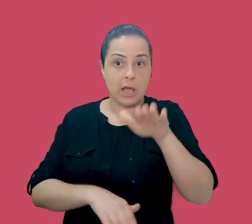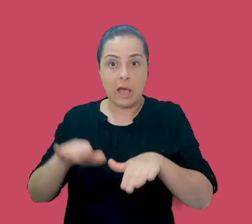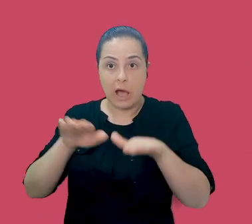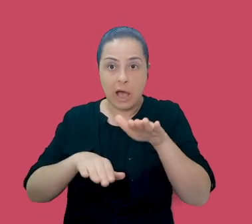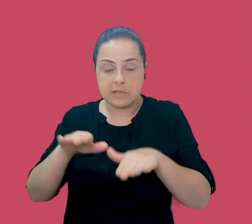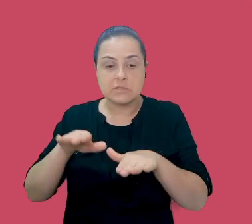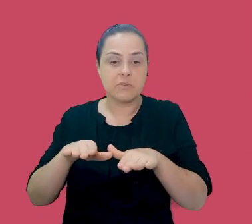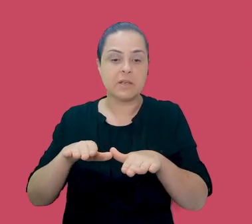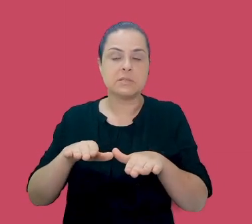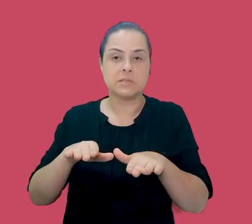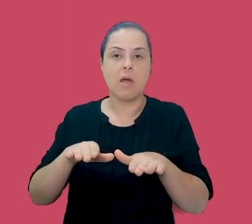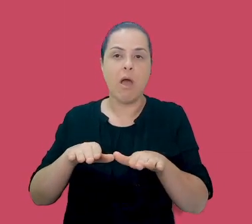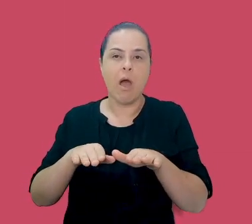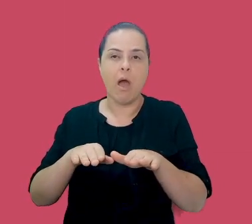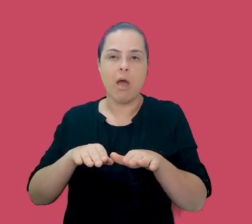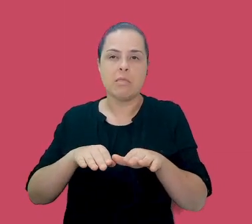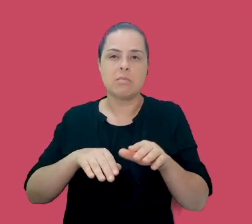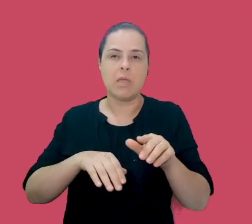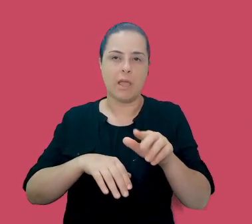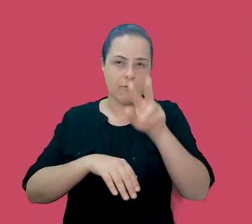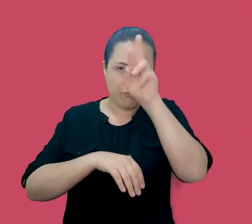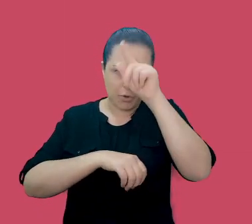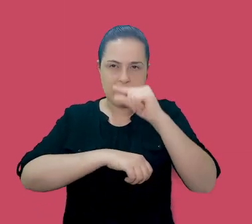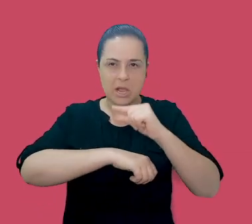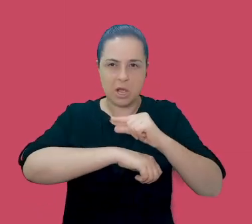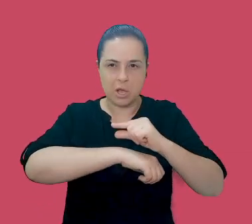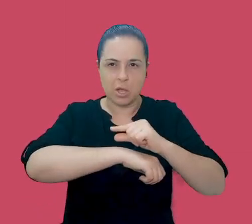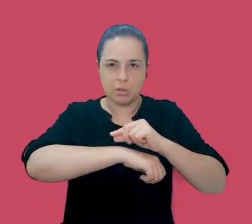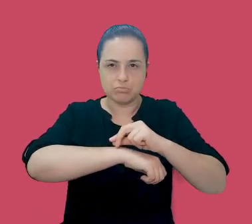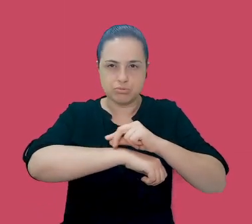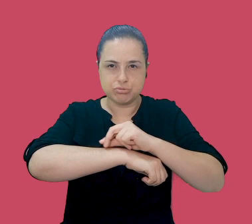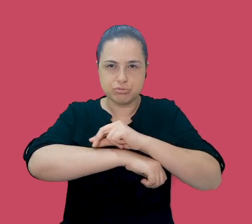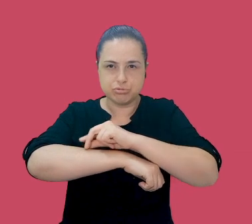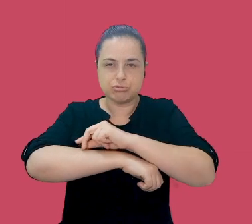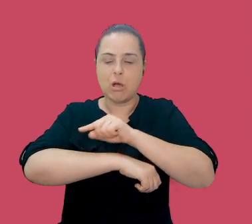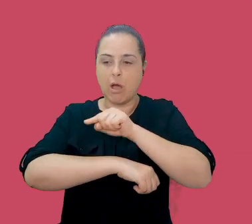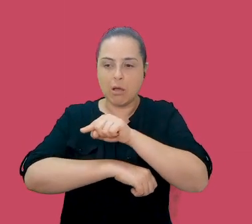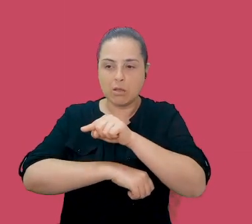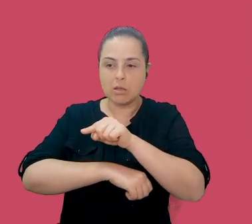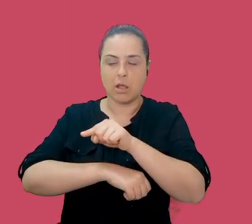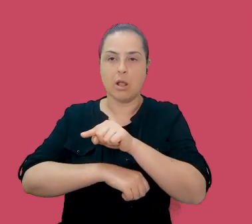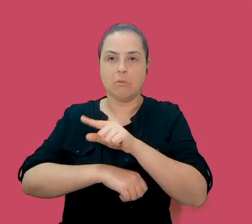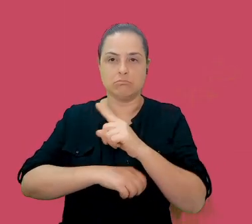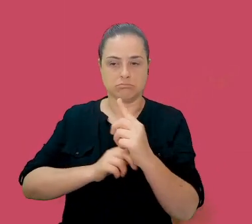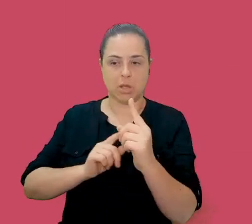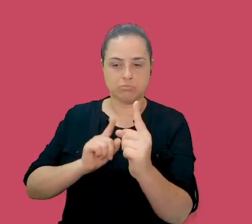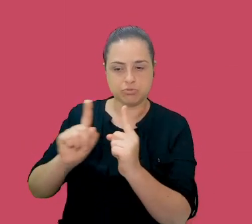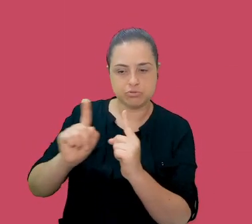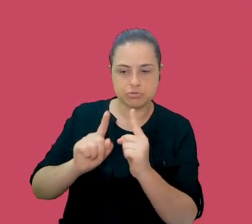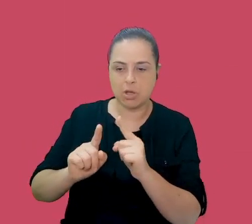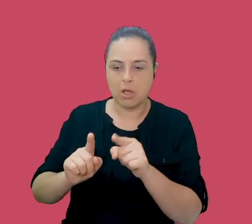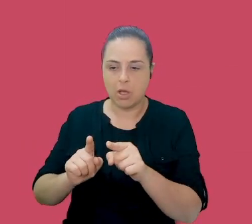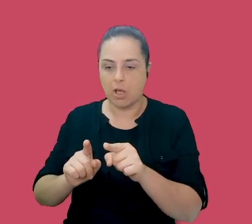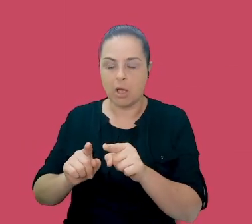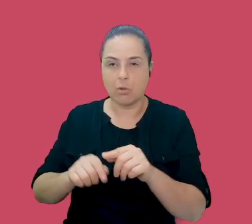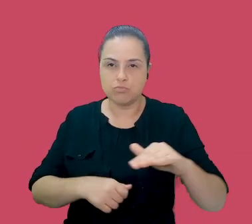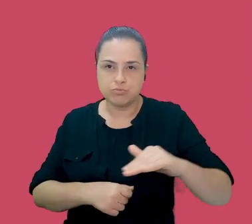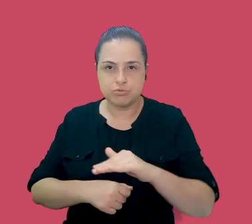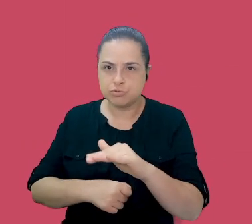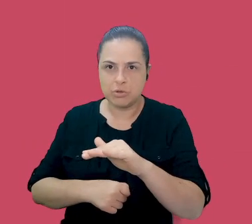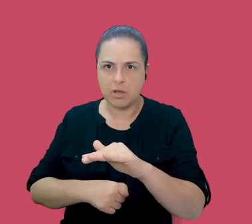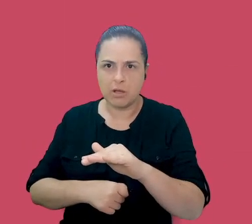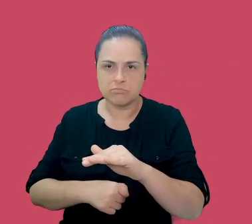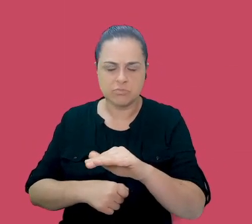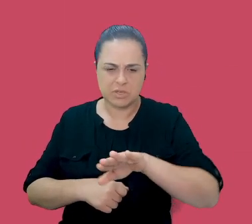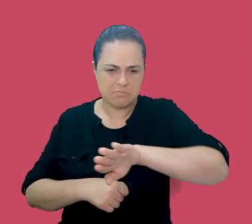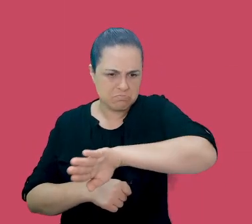raiva das formigas e do formigueiro, você simplesmente tira a formiga da frente. E aí, se você tem um sistema de inteligência artificial